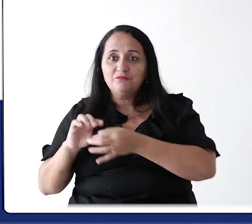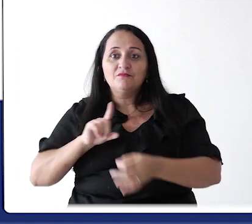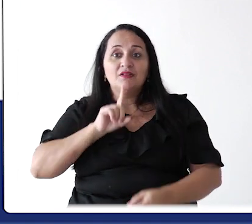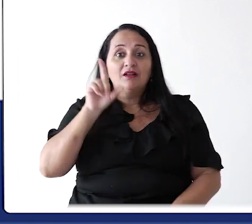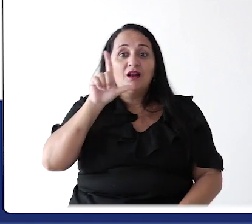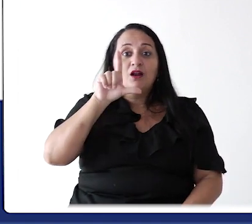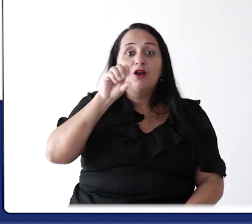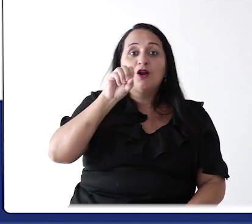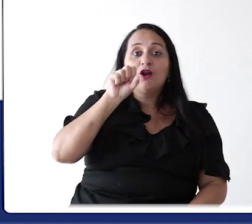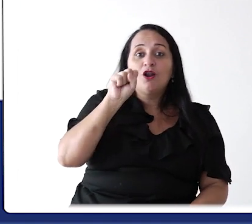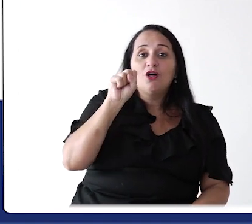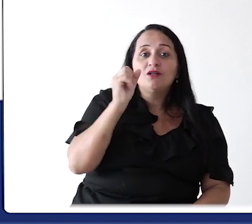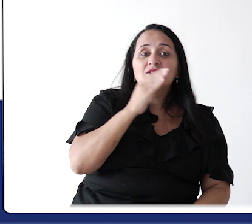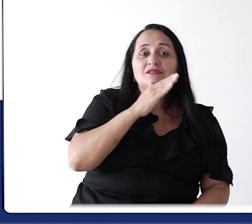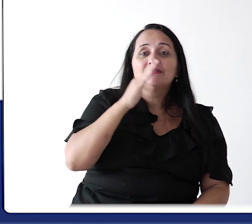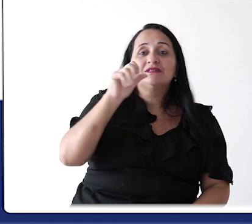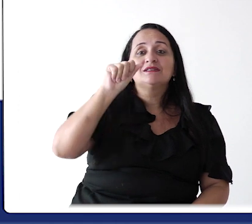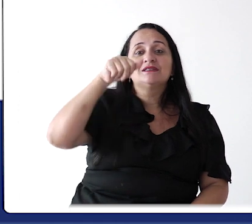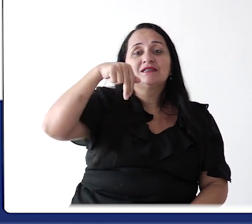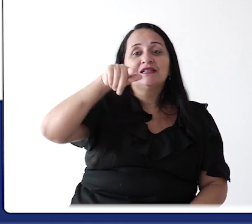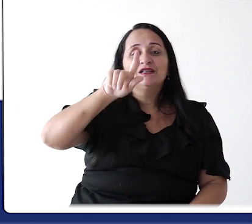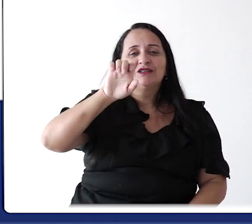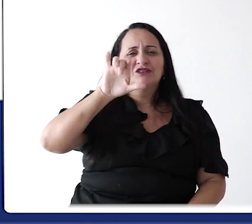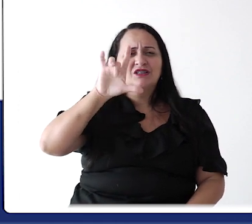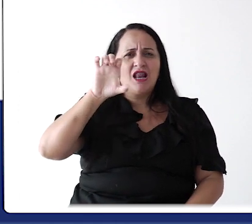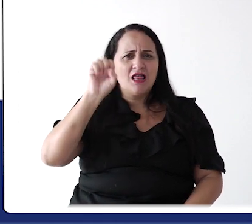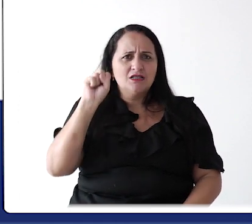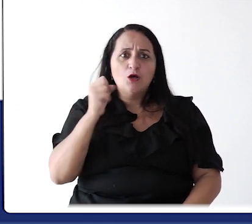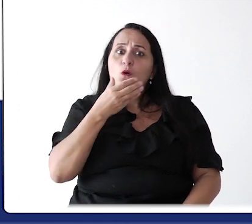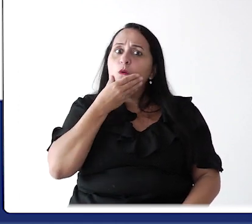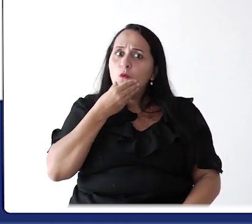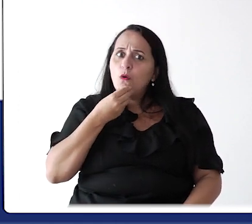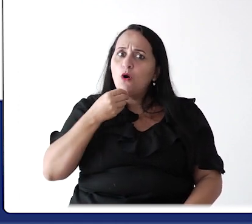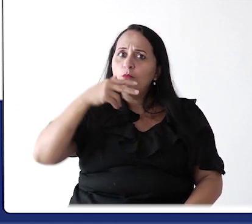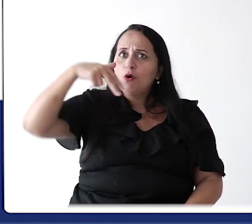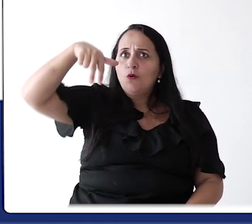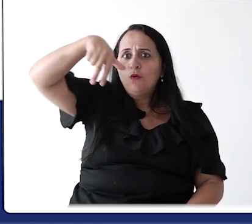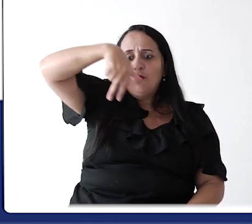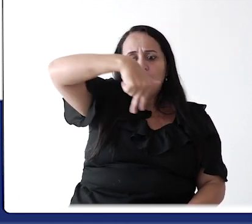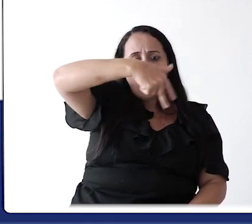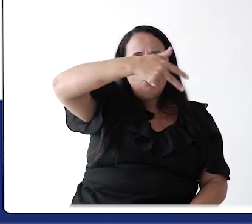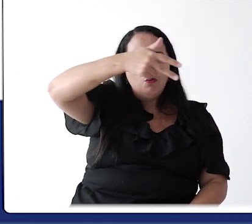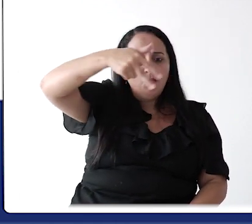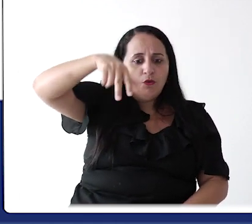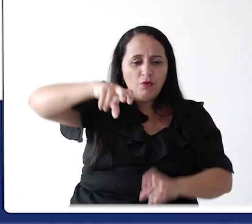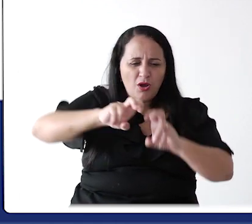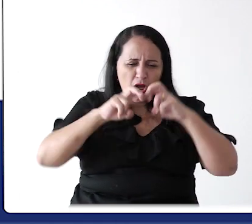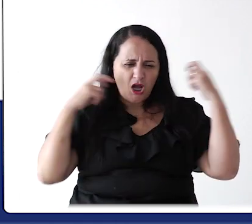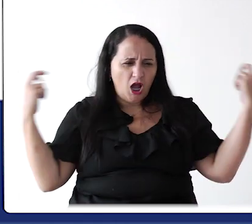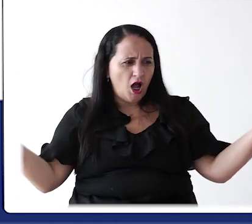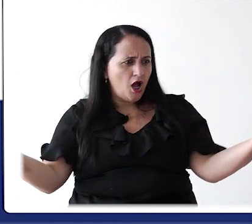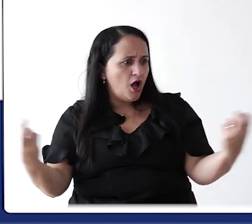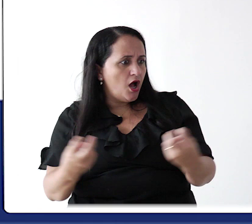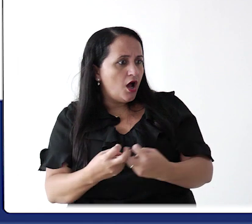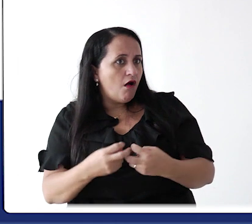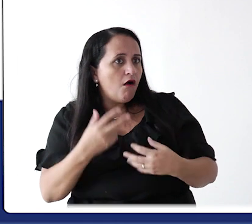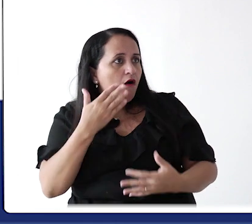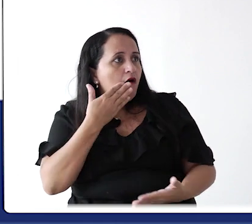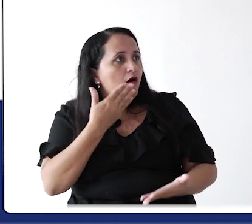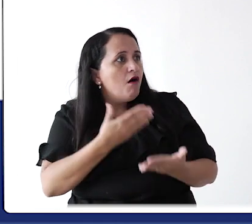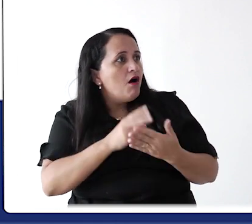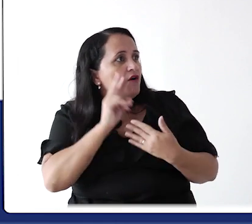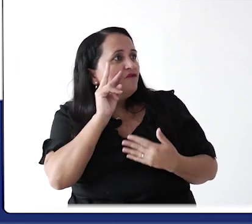um homem voou sobre o estádio usando uma mochila dessas. E, no carnaval de